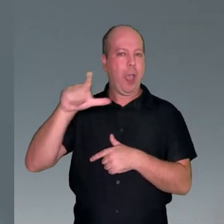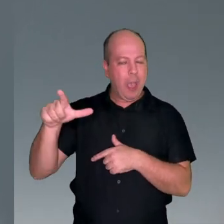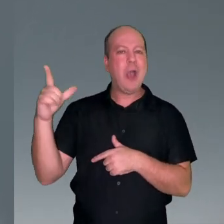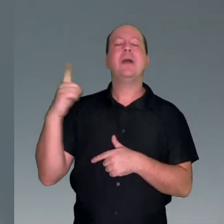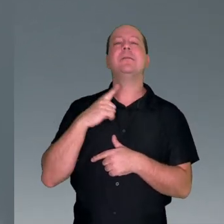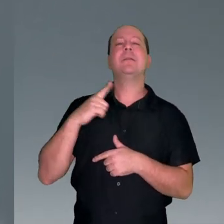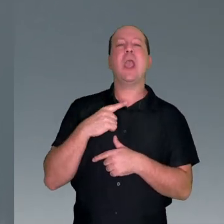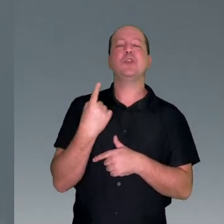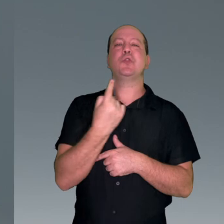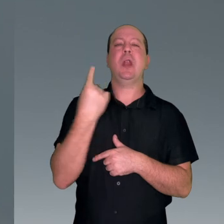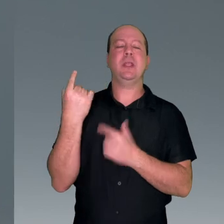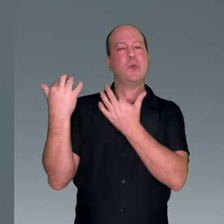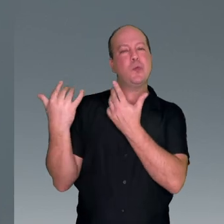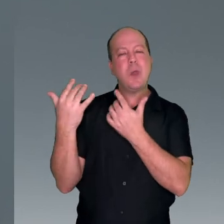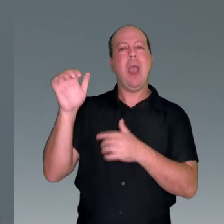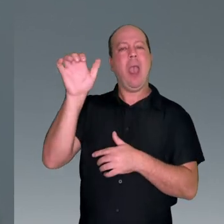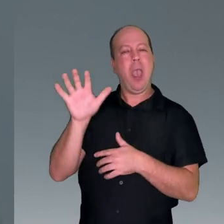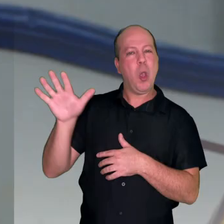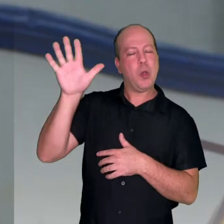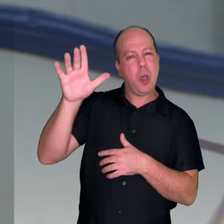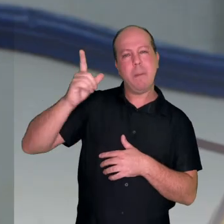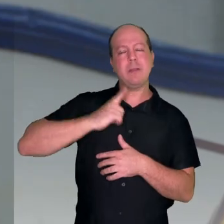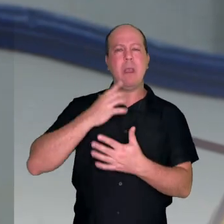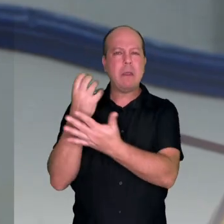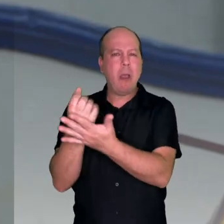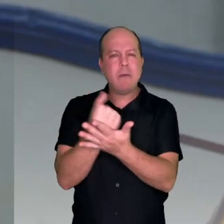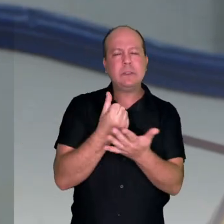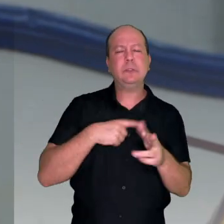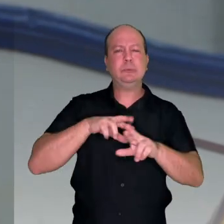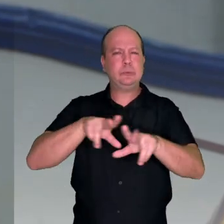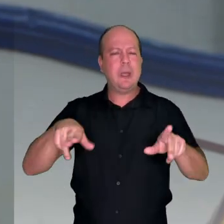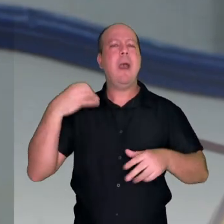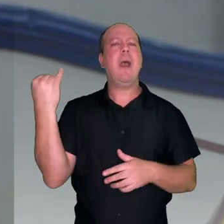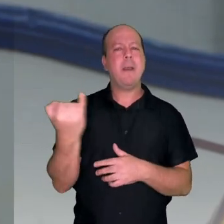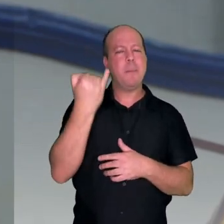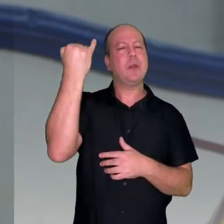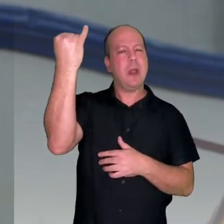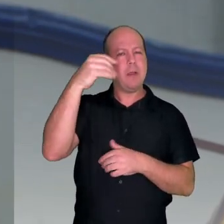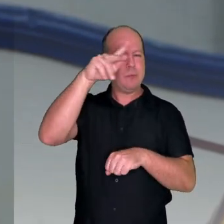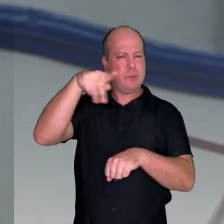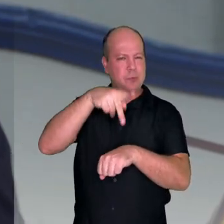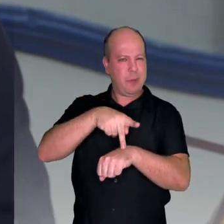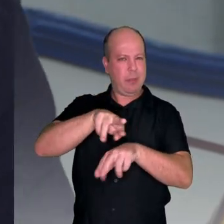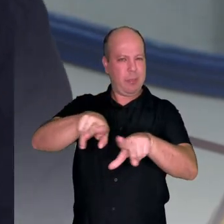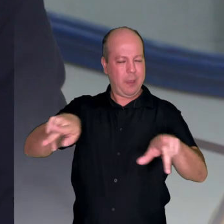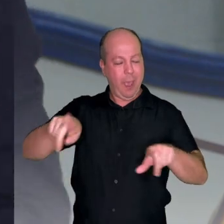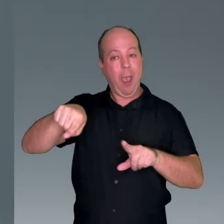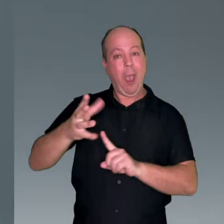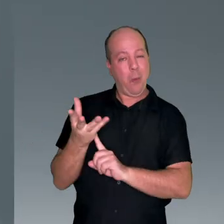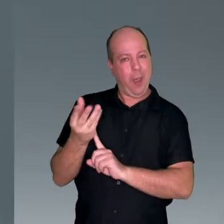uma constante atividade como solista no Brasil e na Europa, pontuada por gravações realizadas para importantes selos